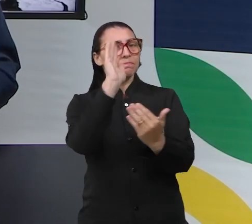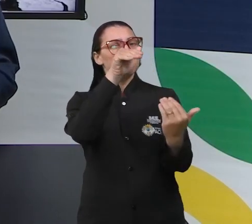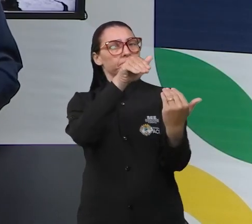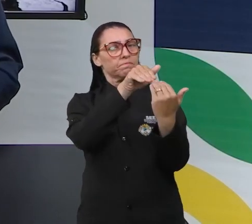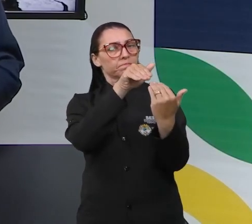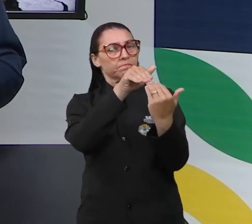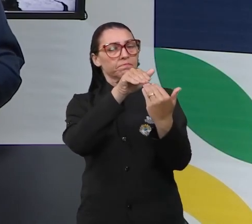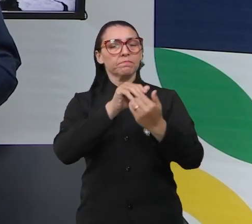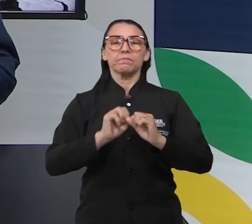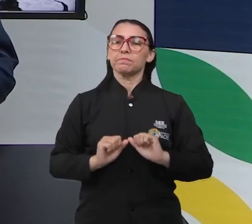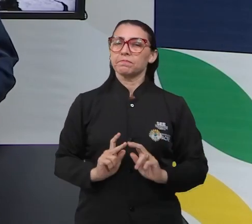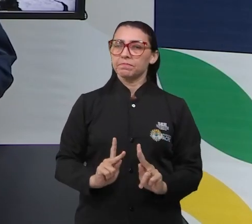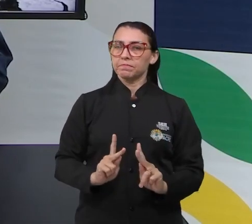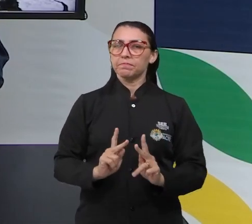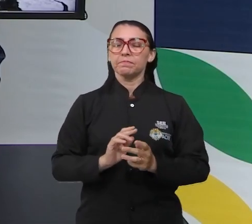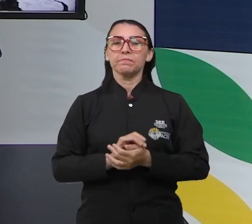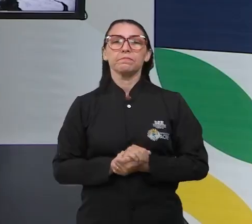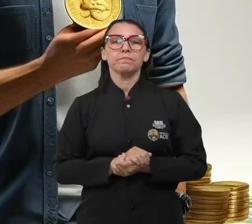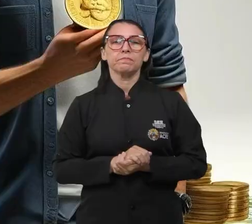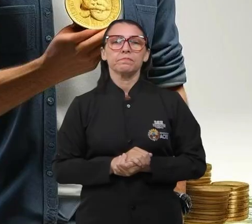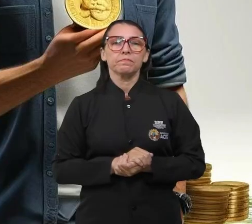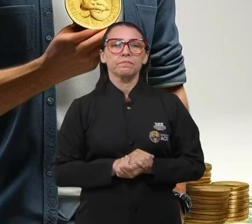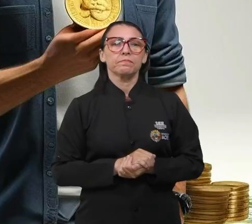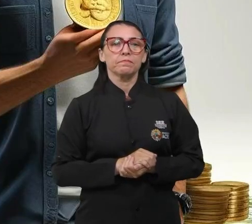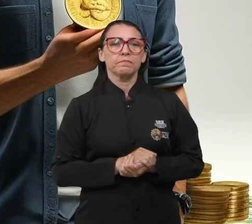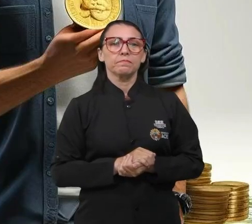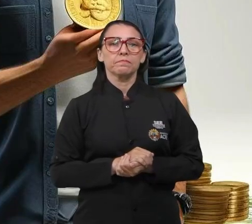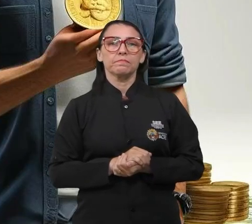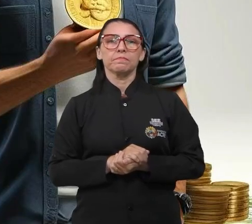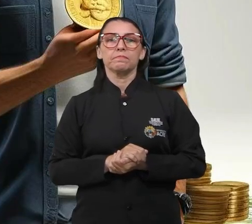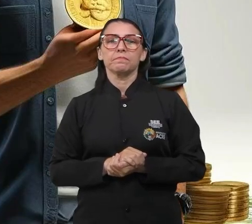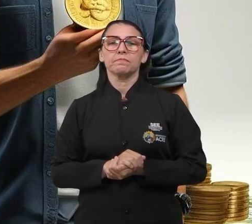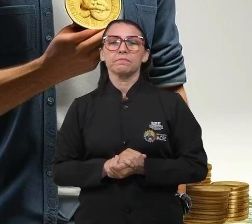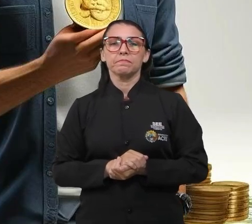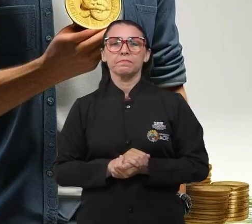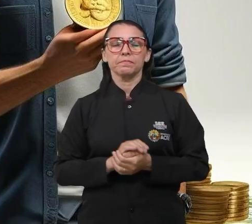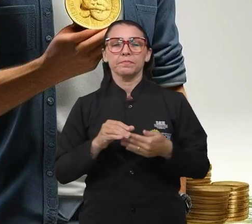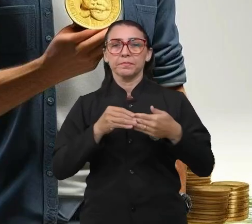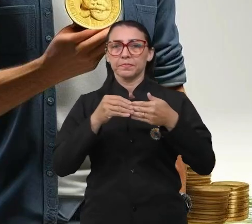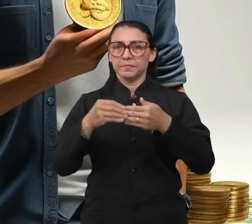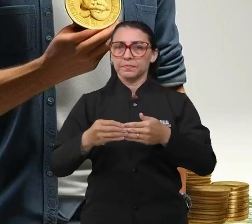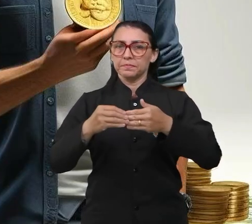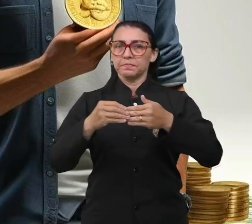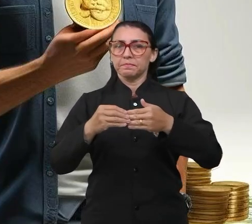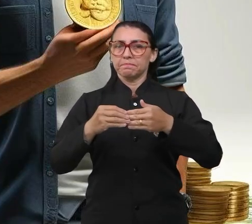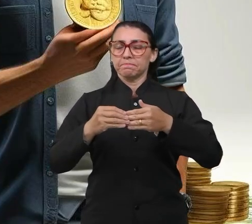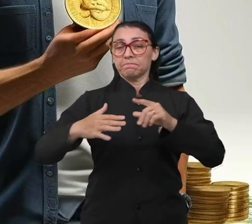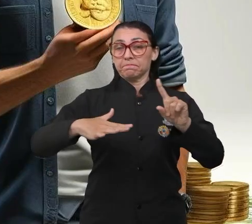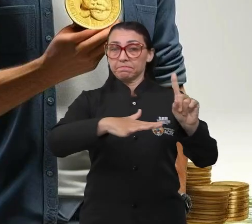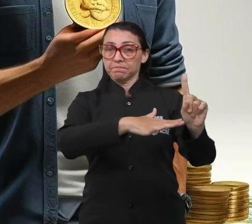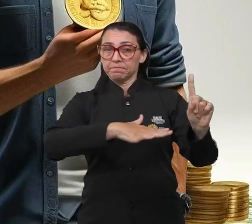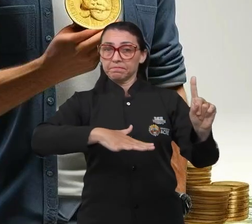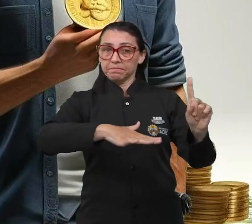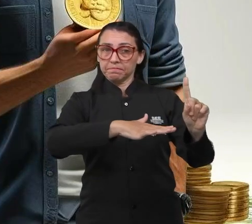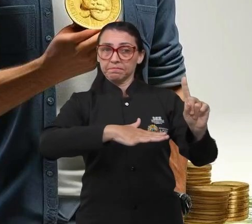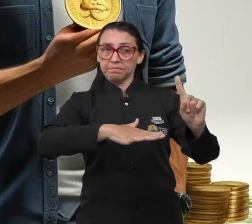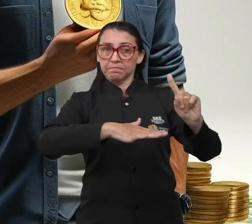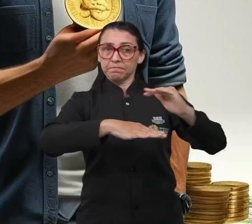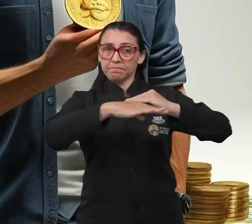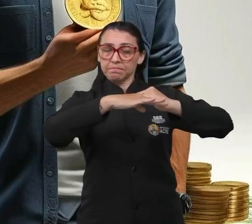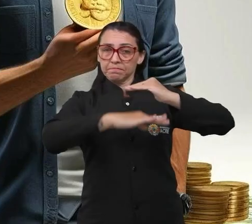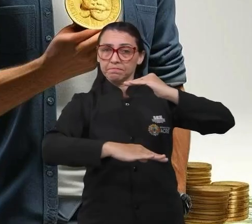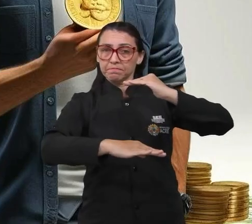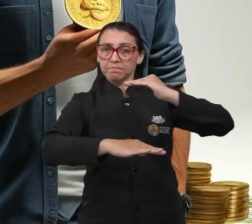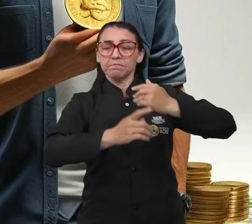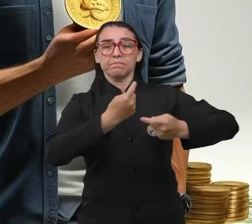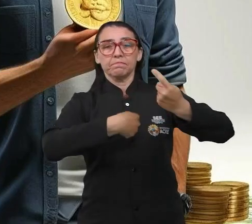fazer cumprida, ok? Vamos lá, então? Aqui eu vou trazer um pouco da sociedade, aliás, dentro